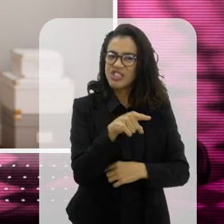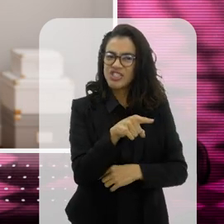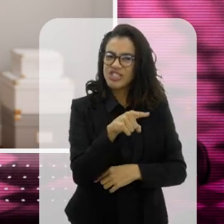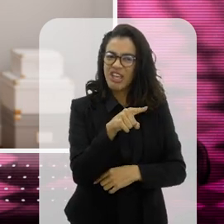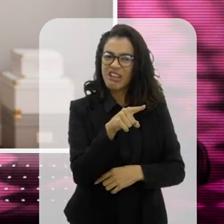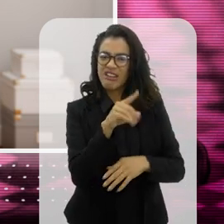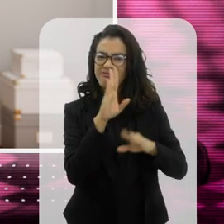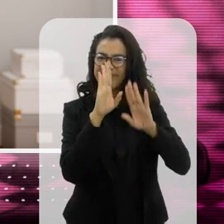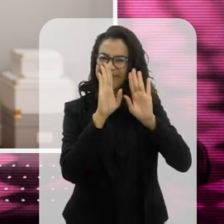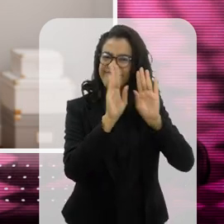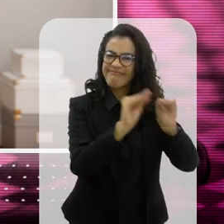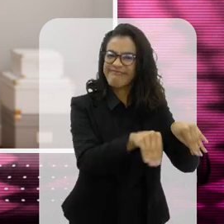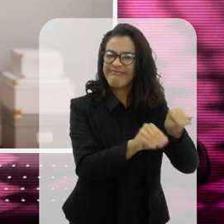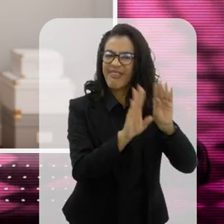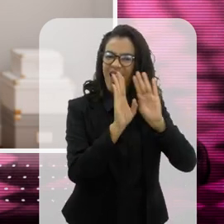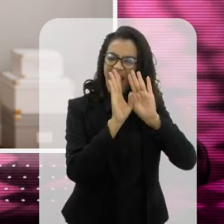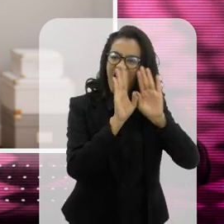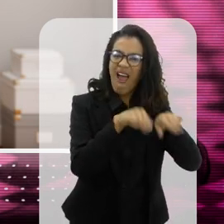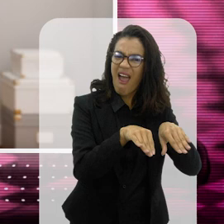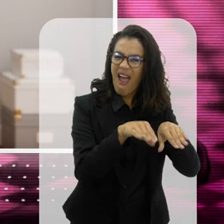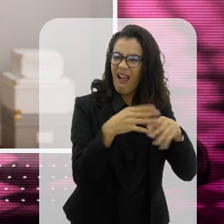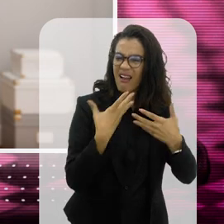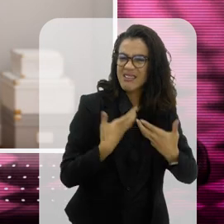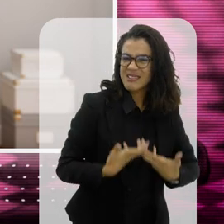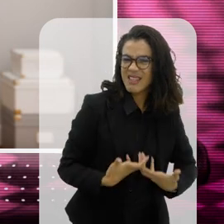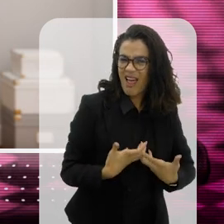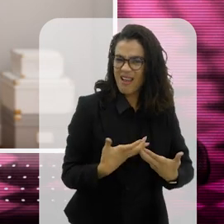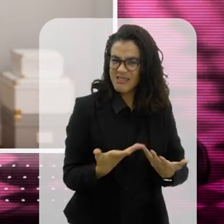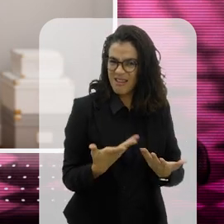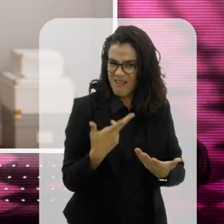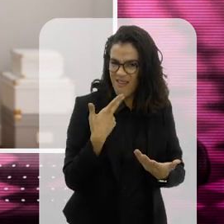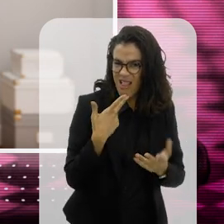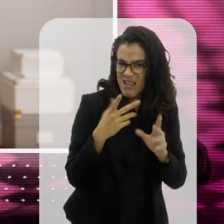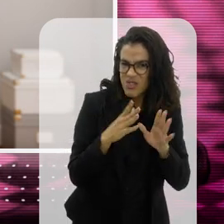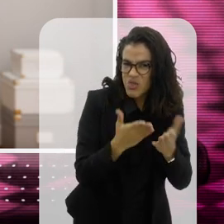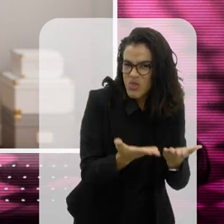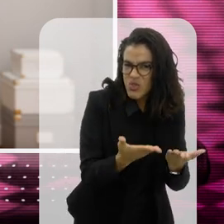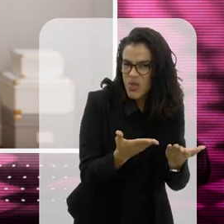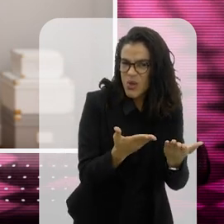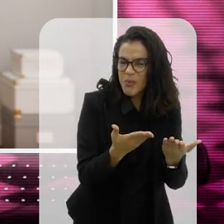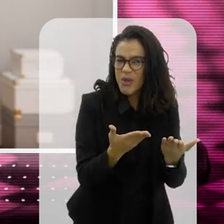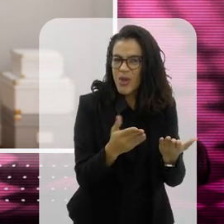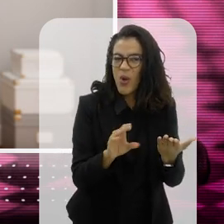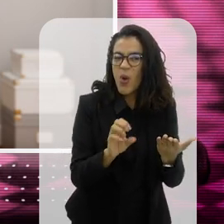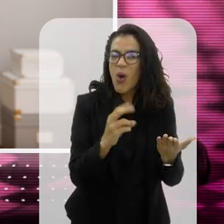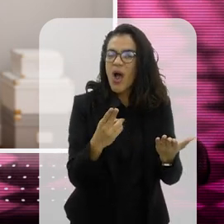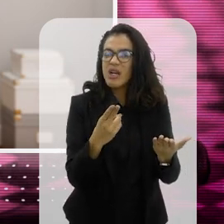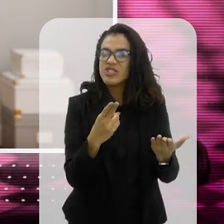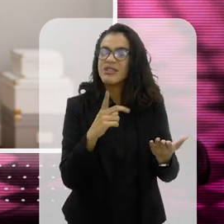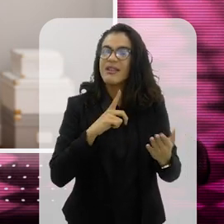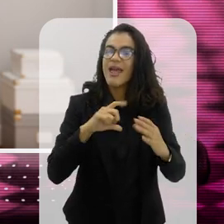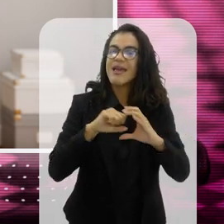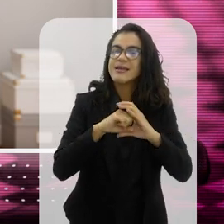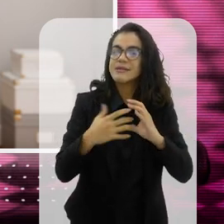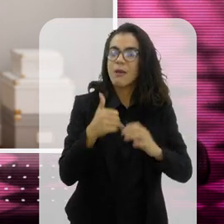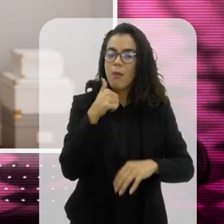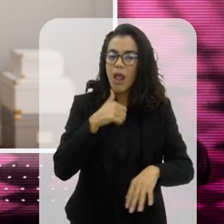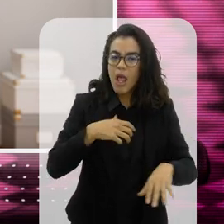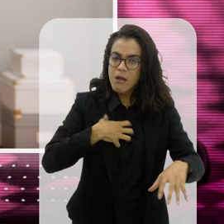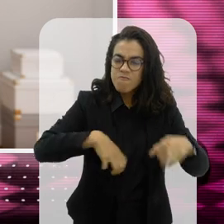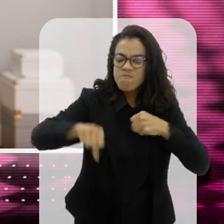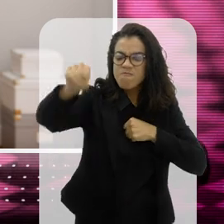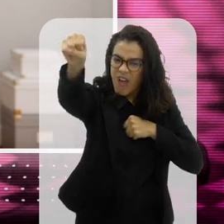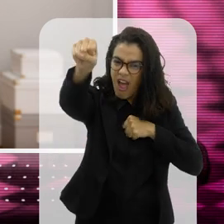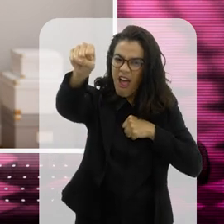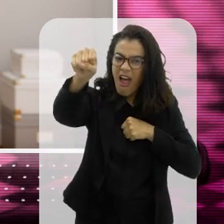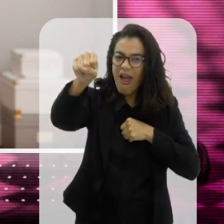está subestimando essa exaustão, esse cansaço? Será que a gente está falando sobre isso? Ou será que a gente ainda tem aquela síndrome da